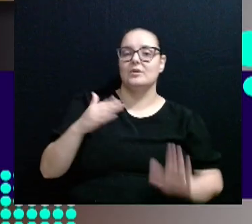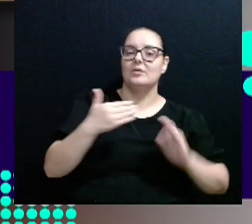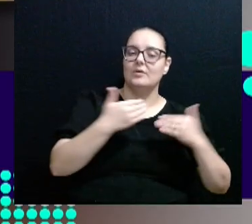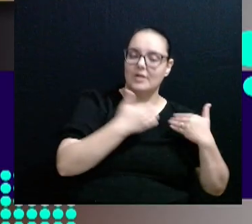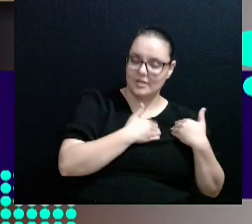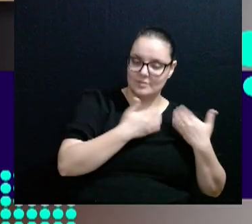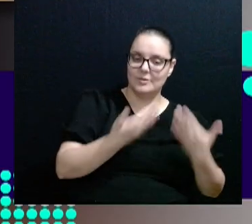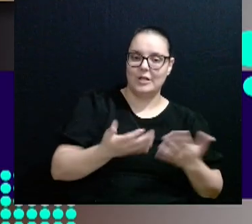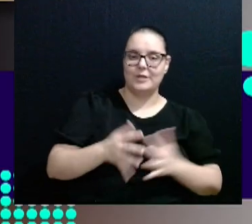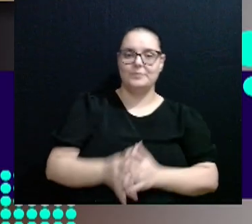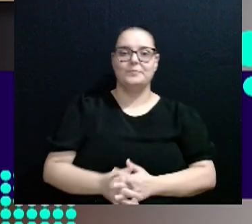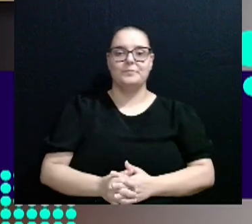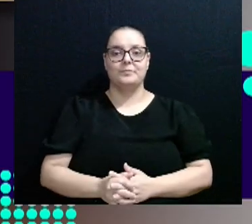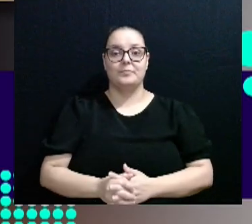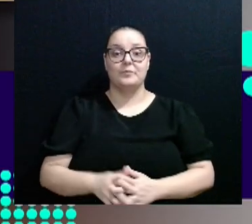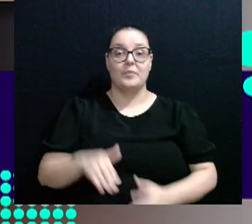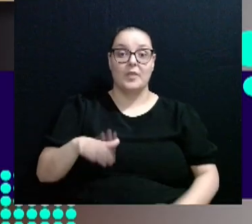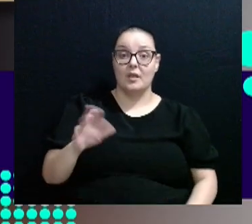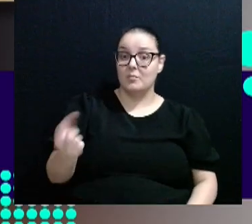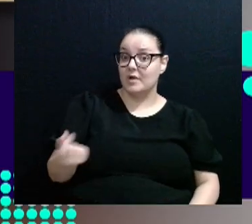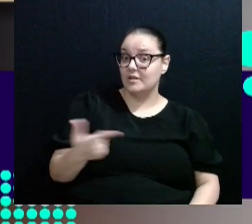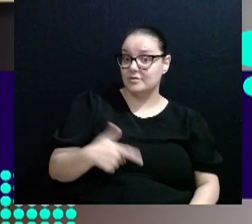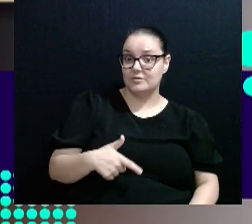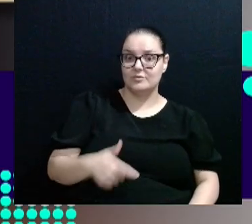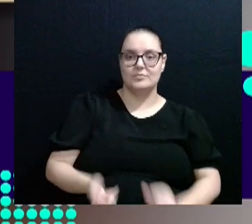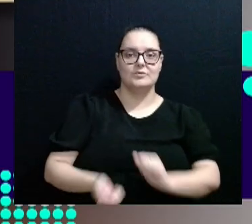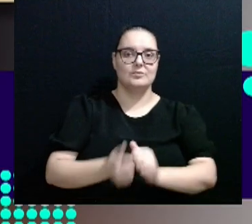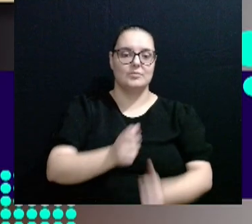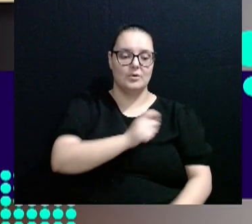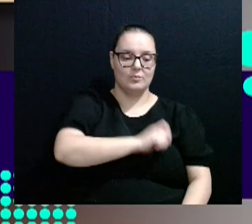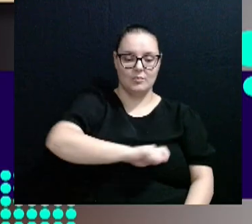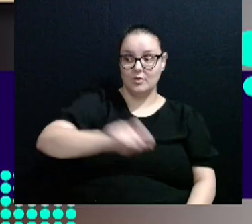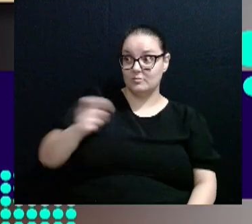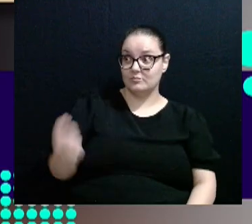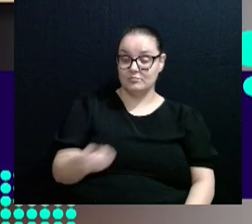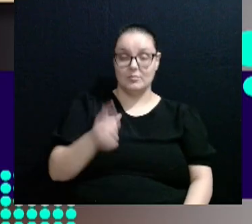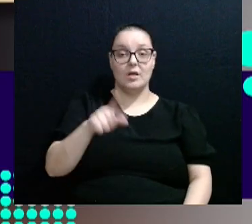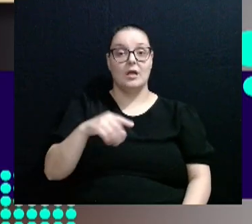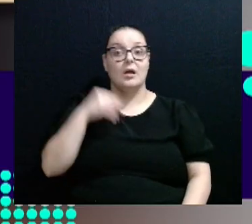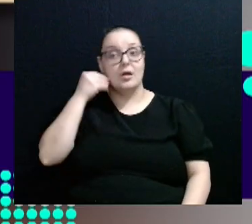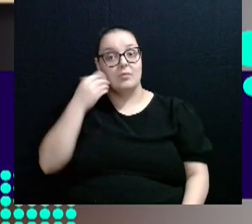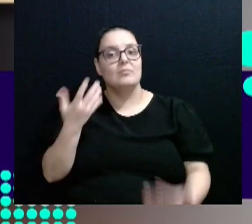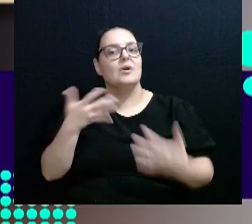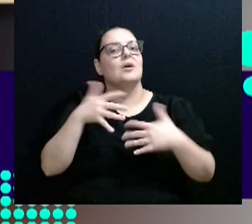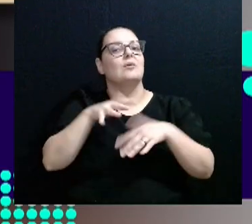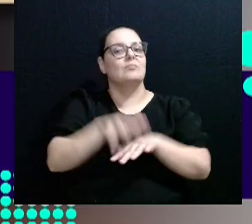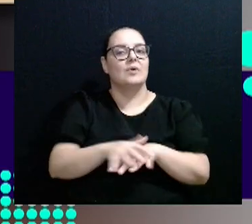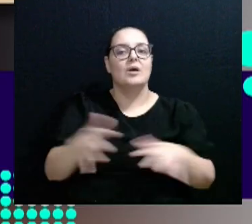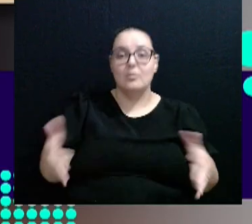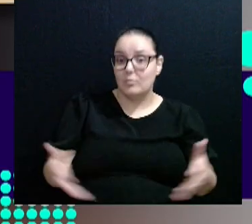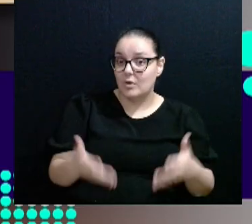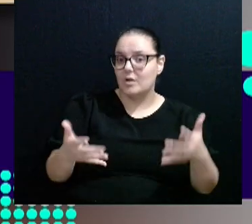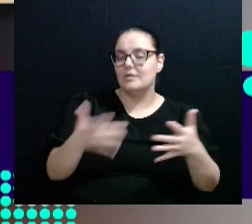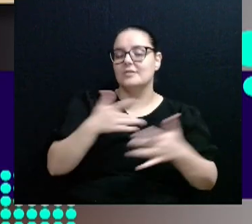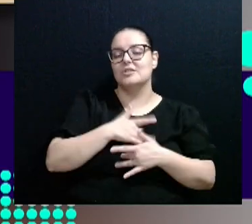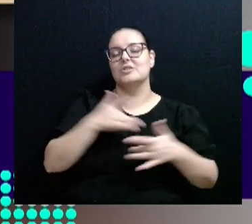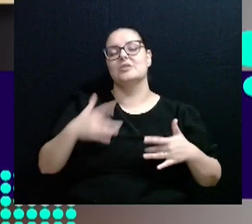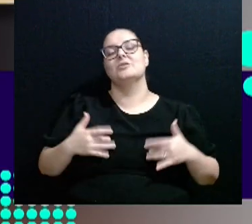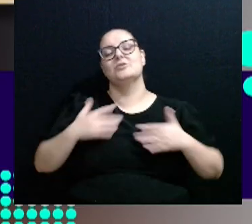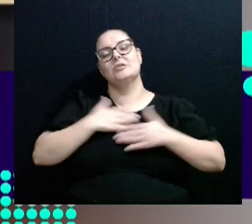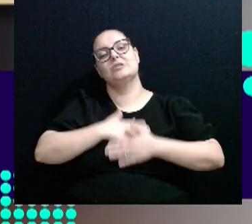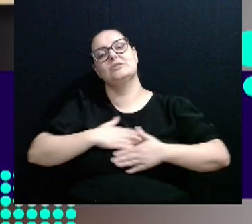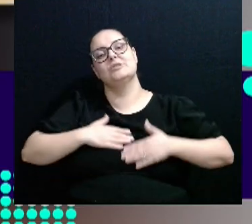muito mais que um esporte de raquete. É uma experiência inclusiva que promove saúde, bem-estar e